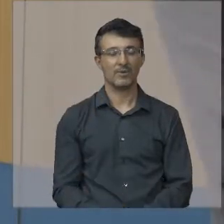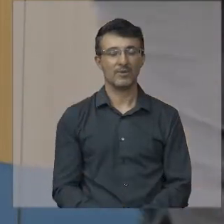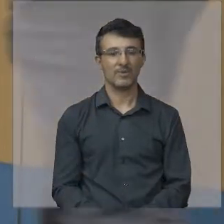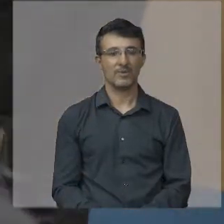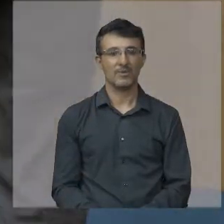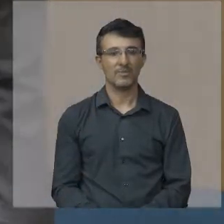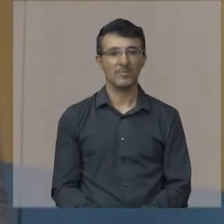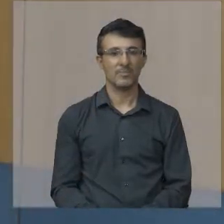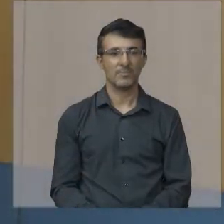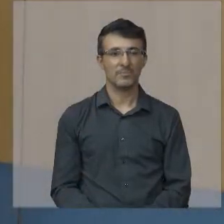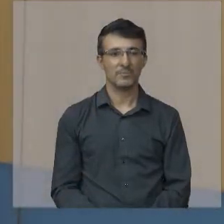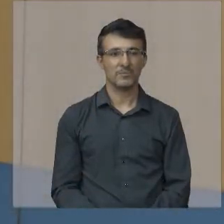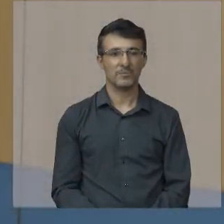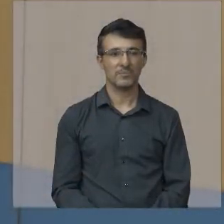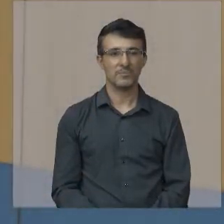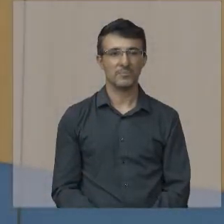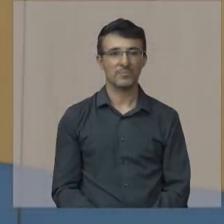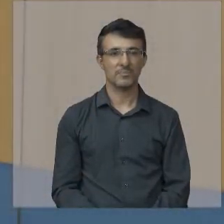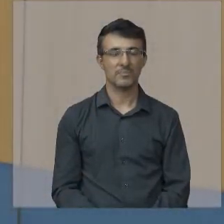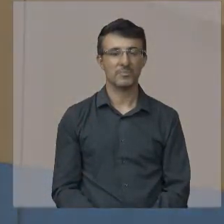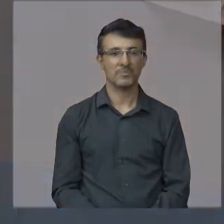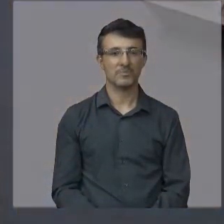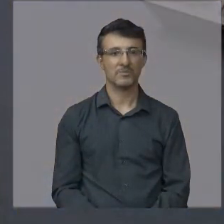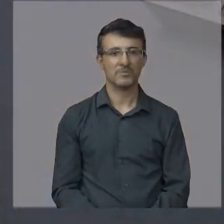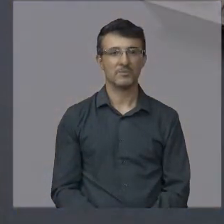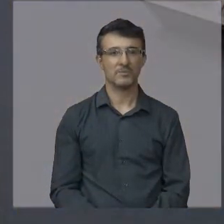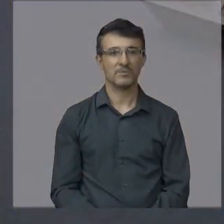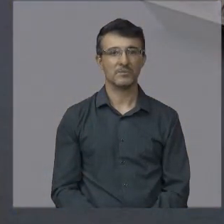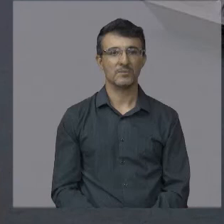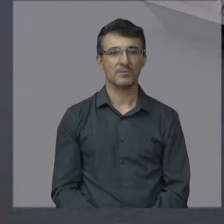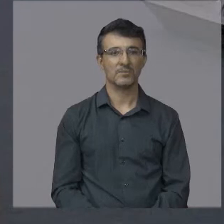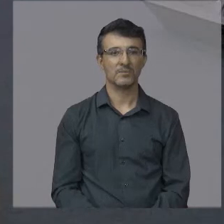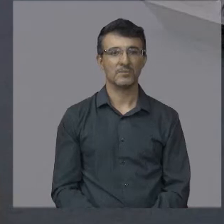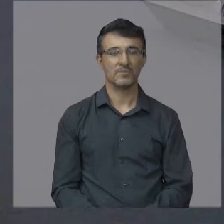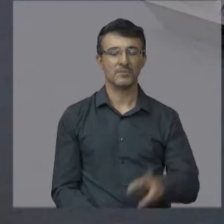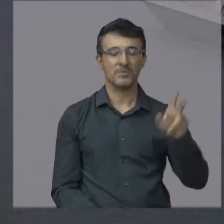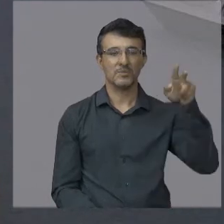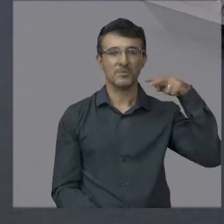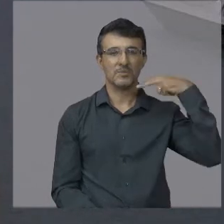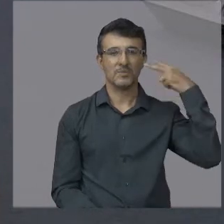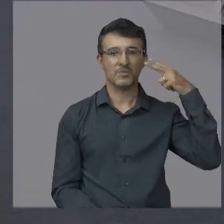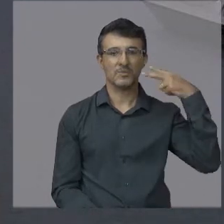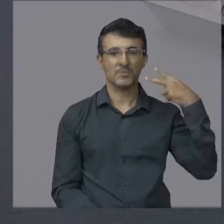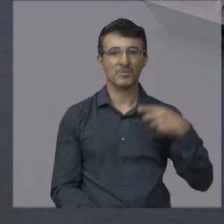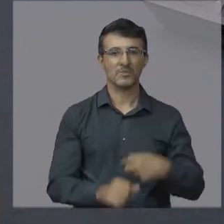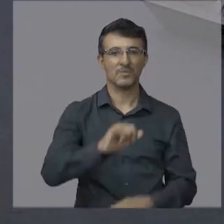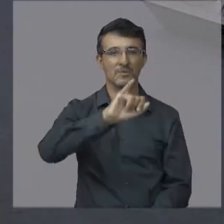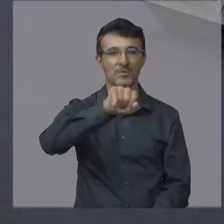Vereadora Juliana Fraga.